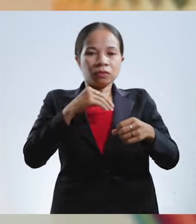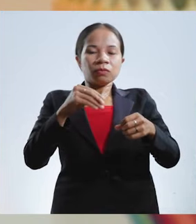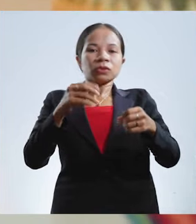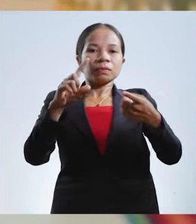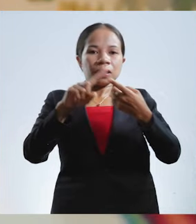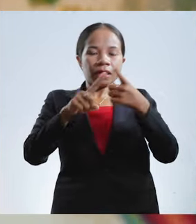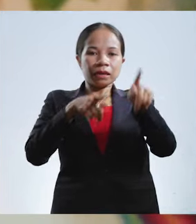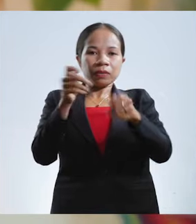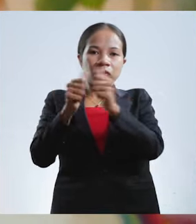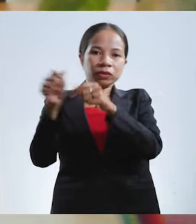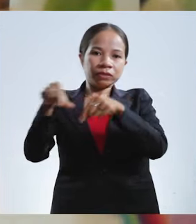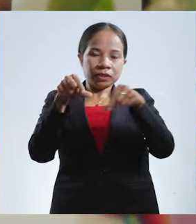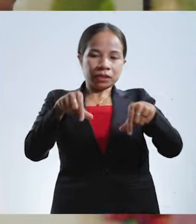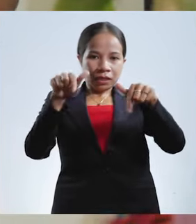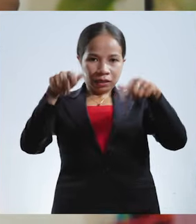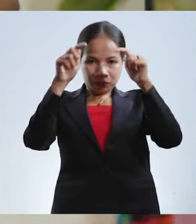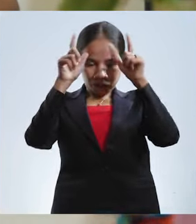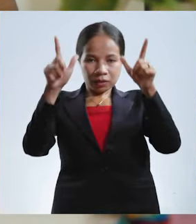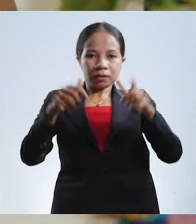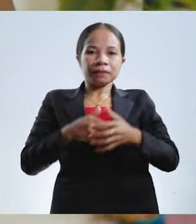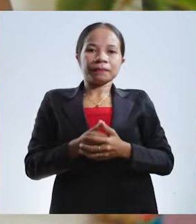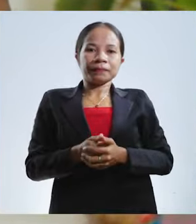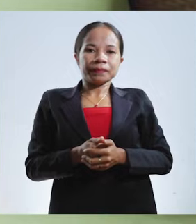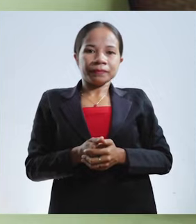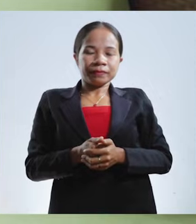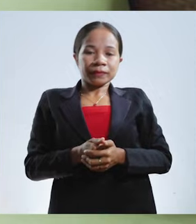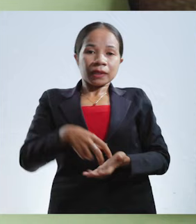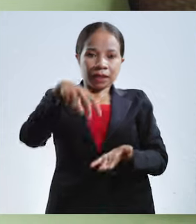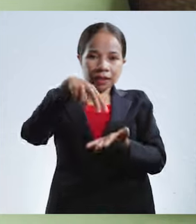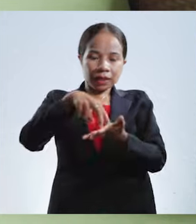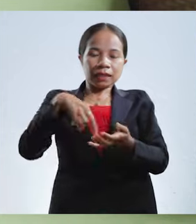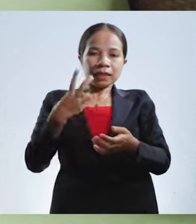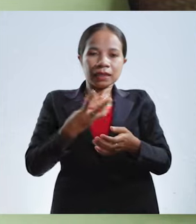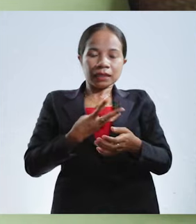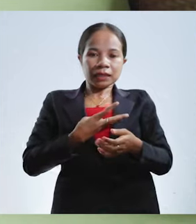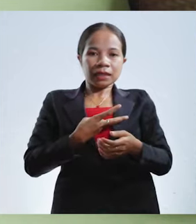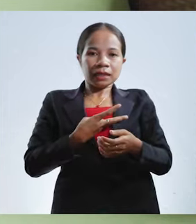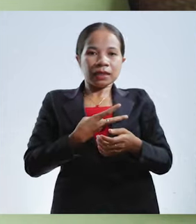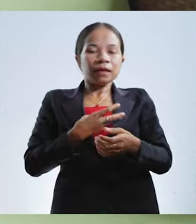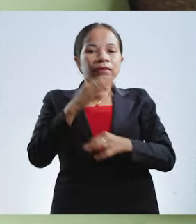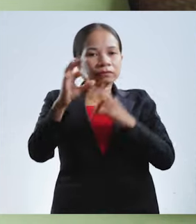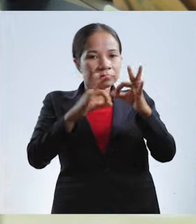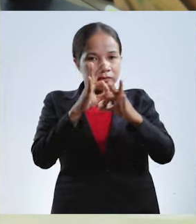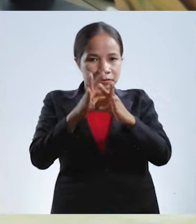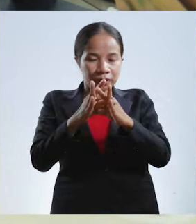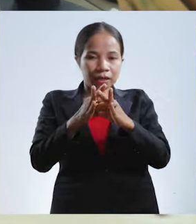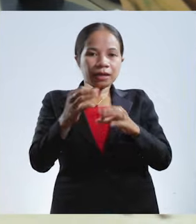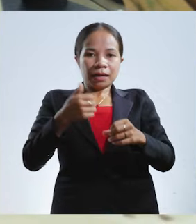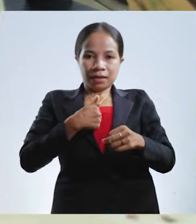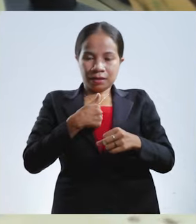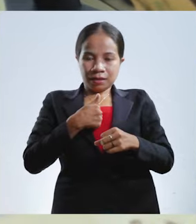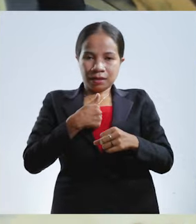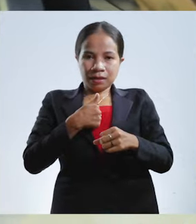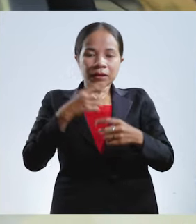malu siro deficiency ya hare do bendane. Hari itu ni confidence, hari itu ni